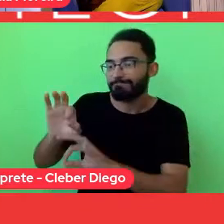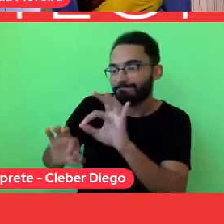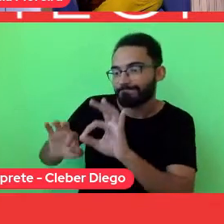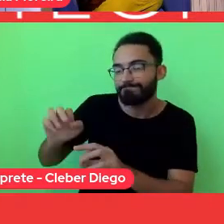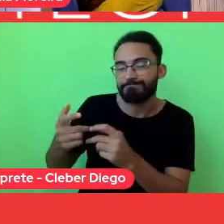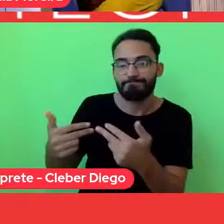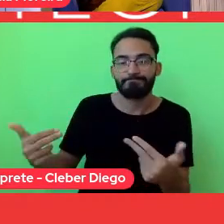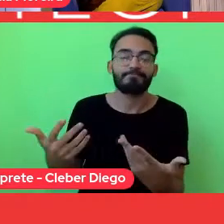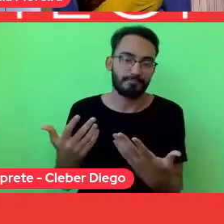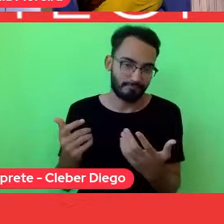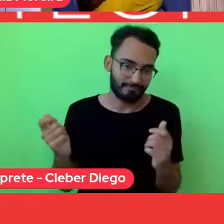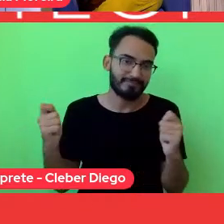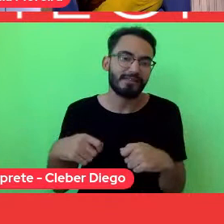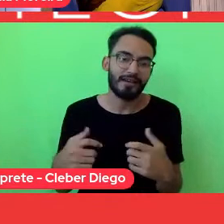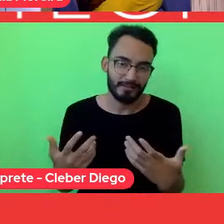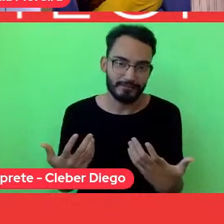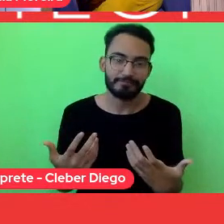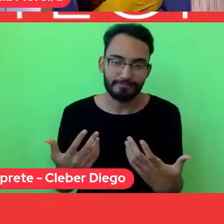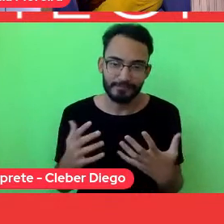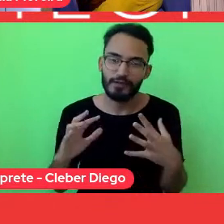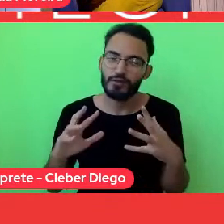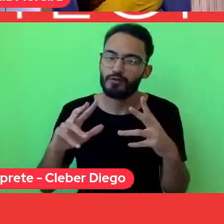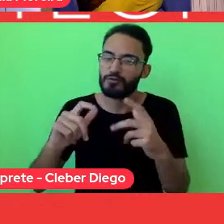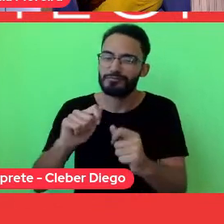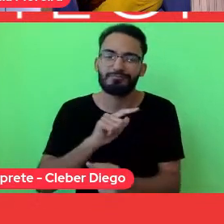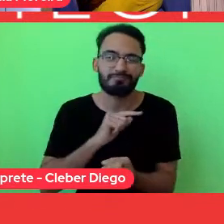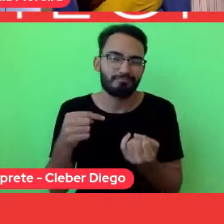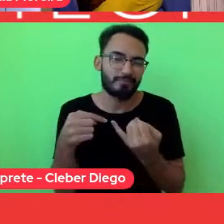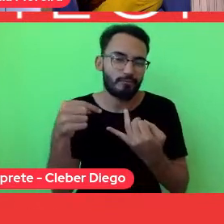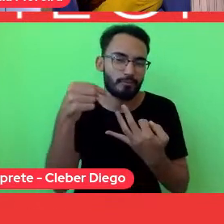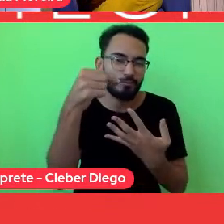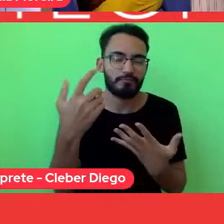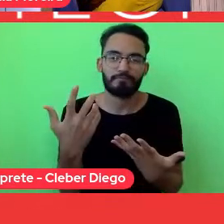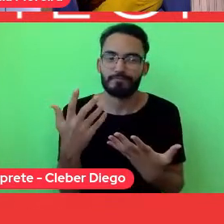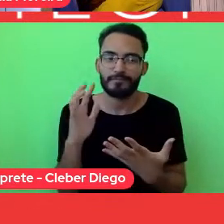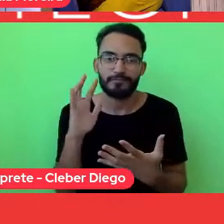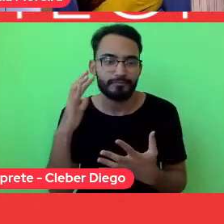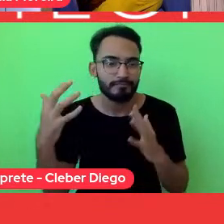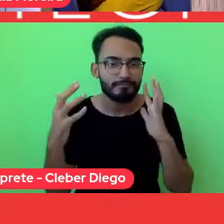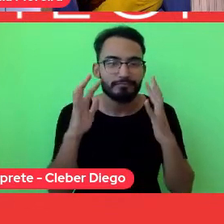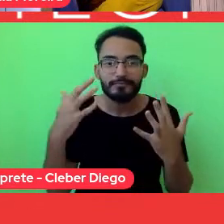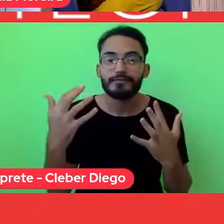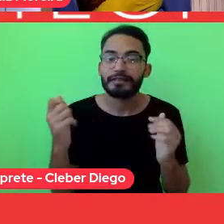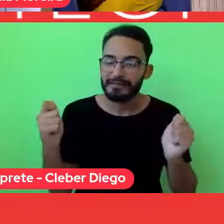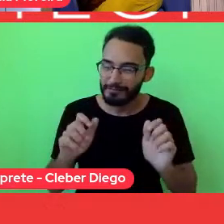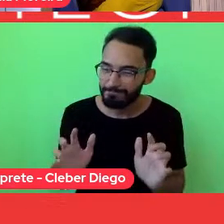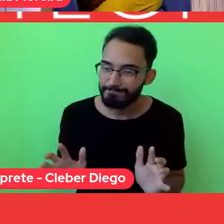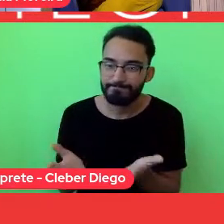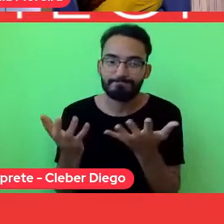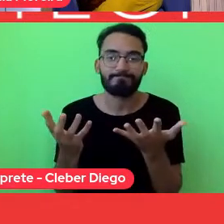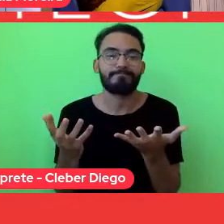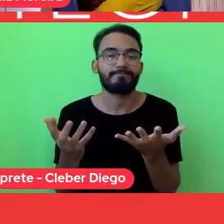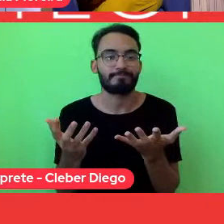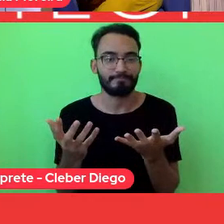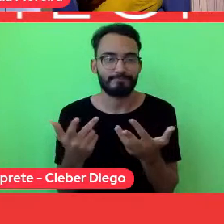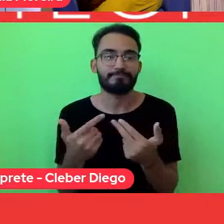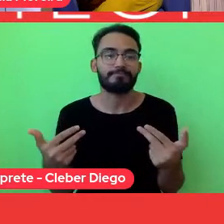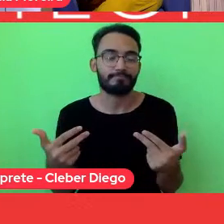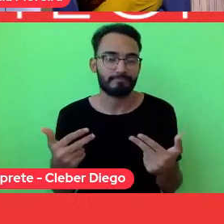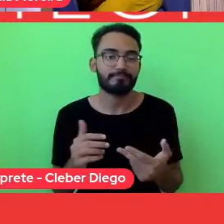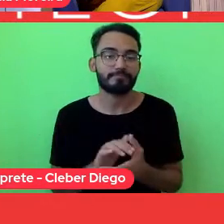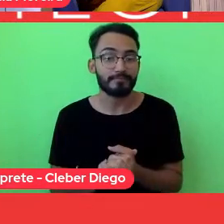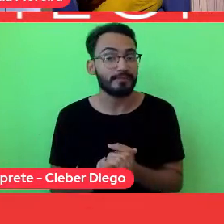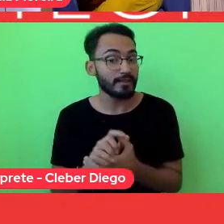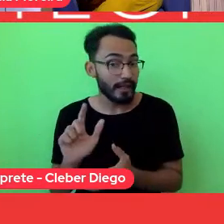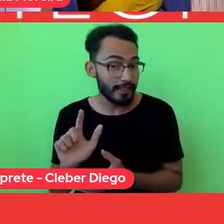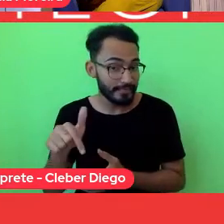viveu, enfim, N situações e coisas que potencializaram isso. Então,